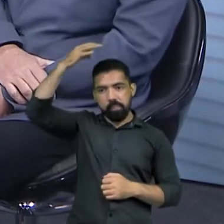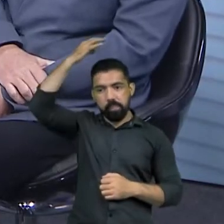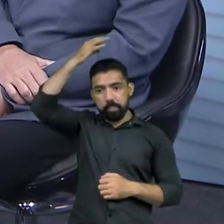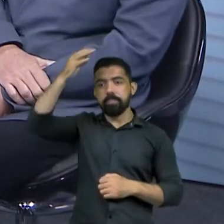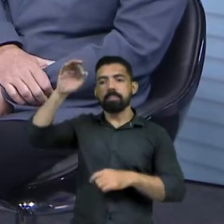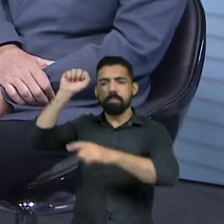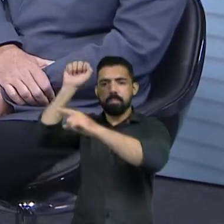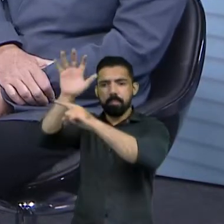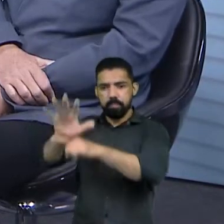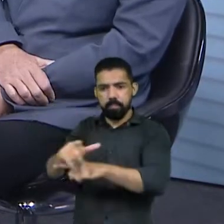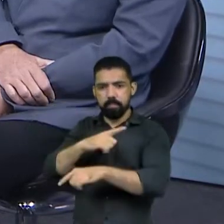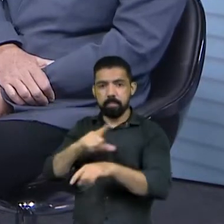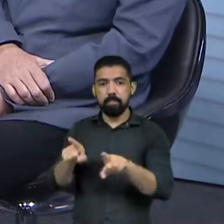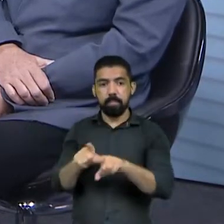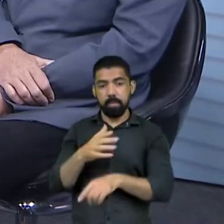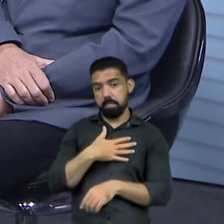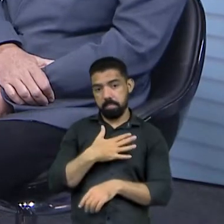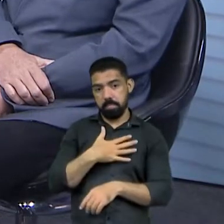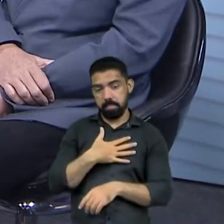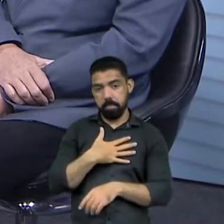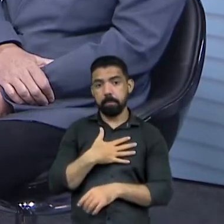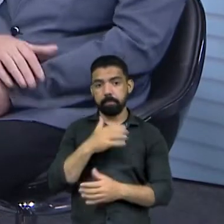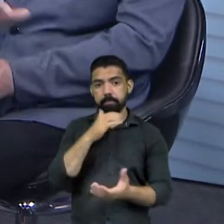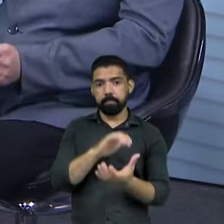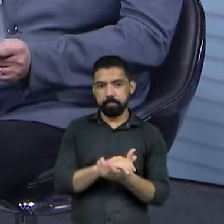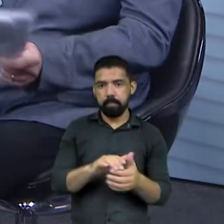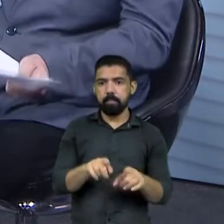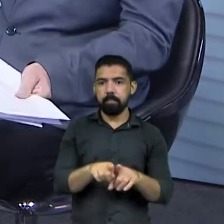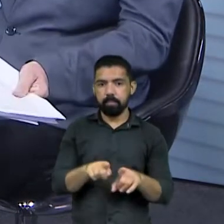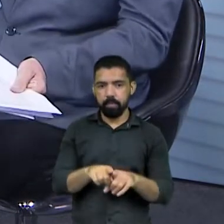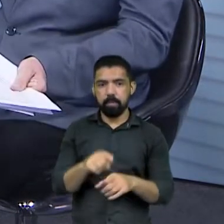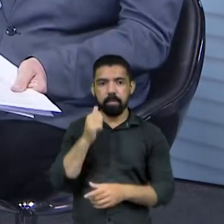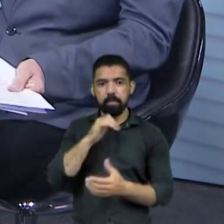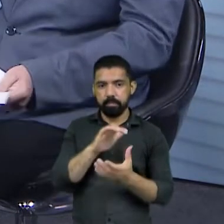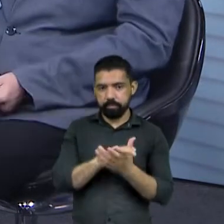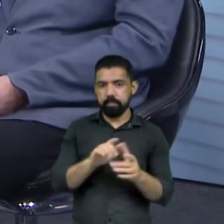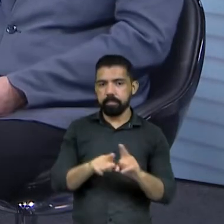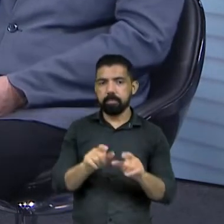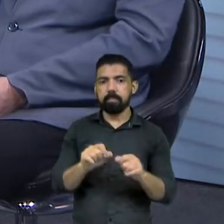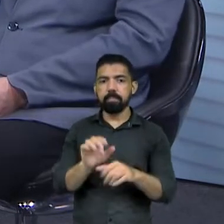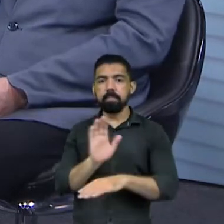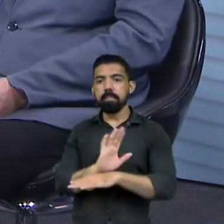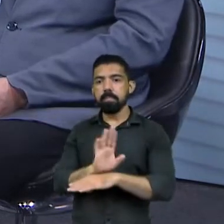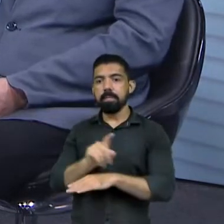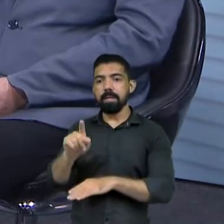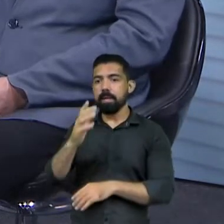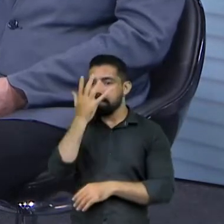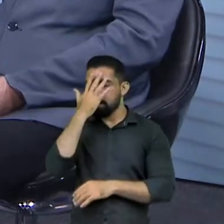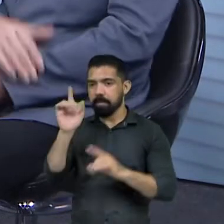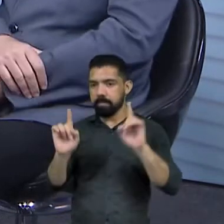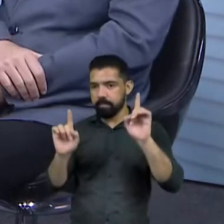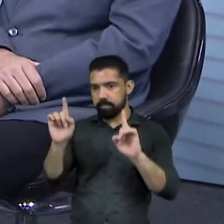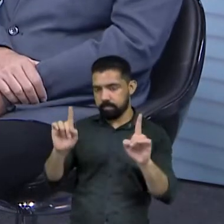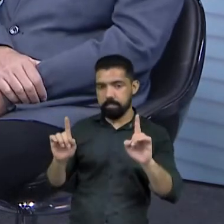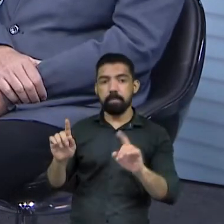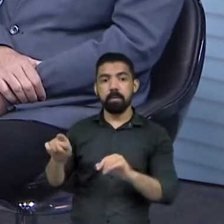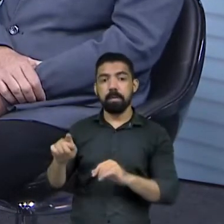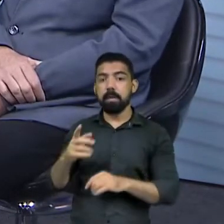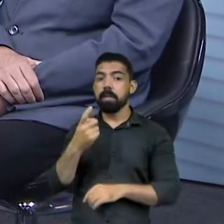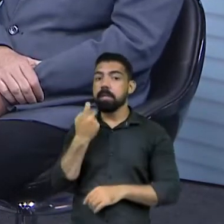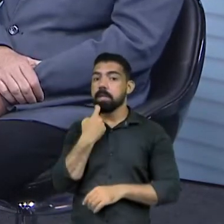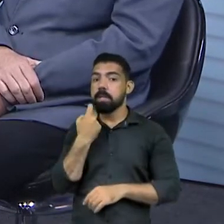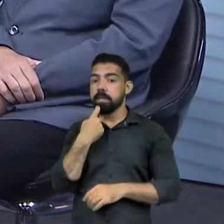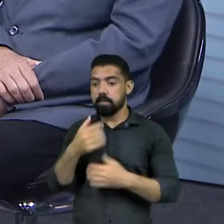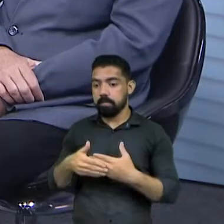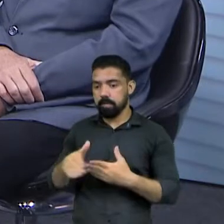minha esposa fez até um vídeo né Isabele Então não vai ter mais o carnaval não vai ter mais o carnaval na semana sexta-feira certo e ela fez